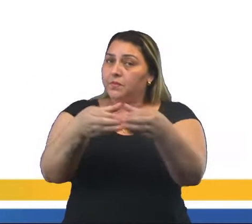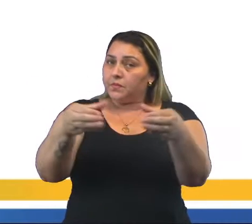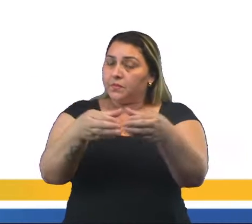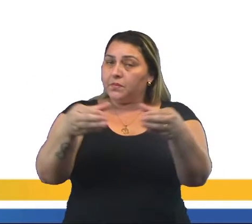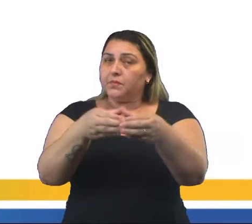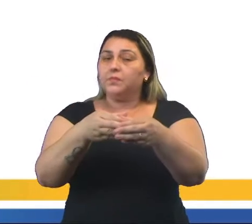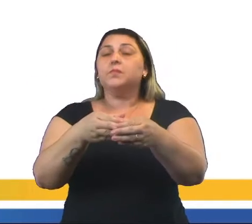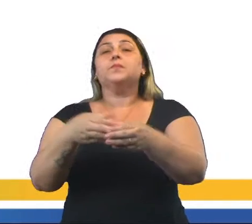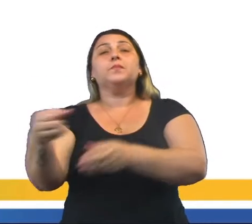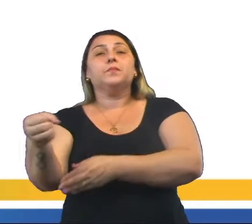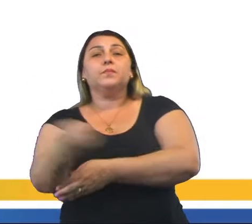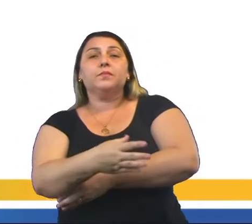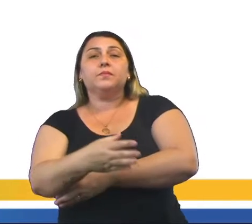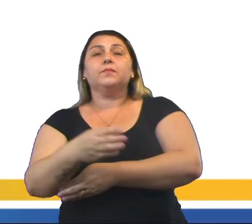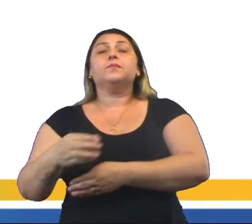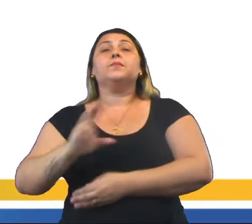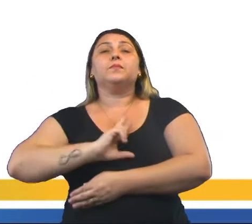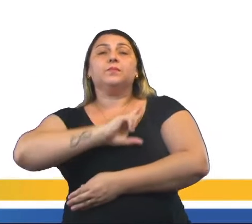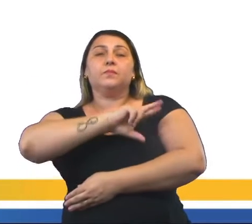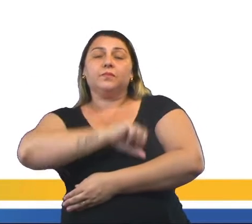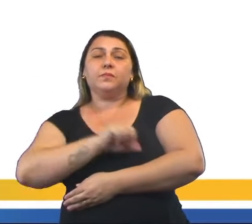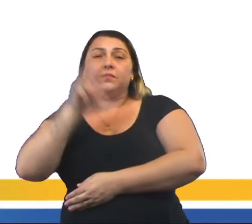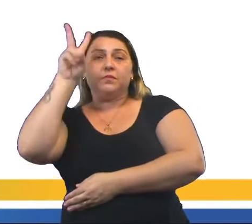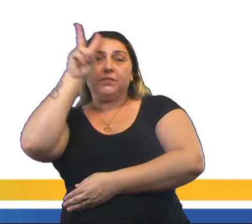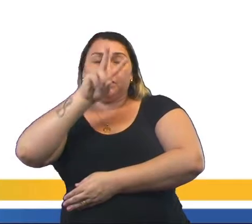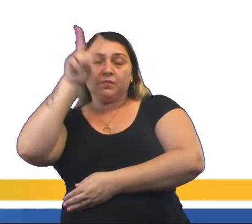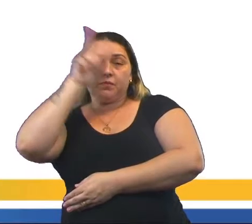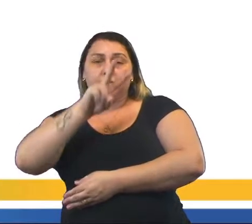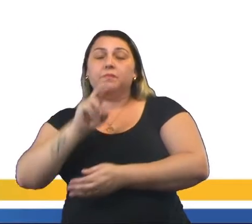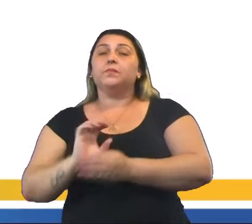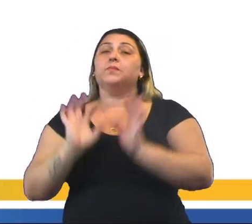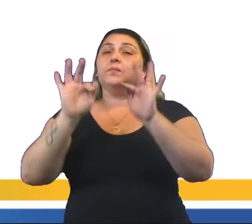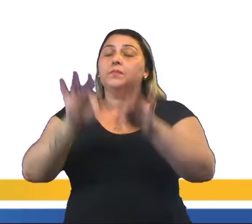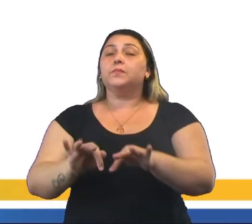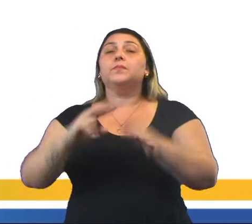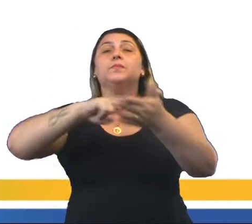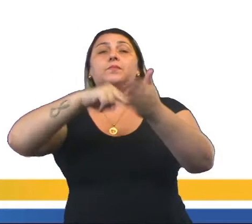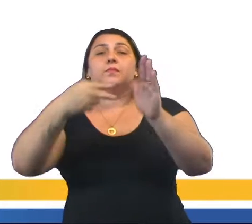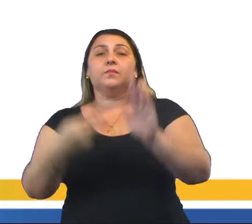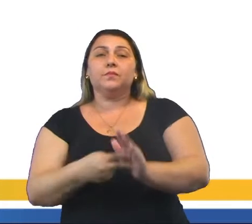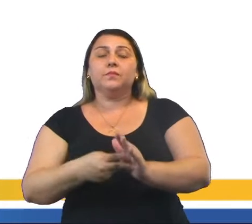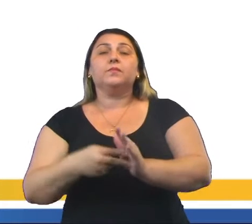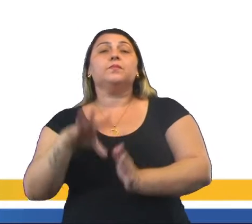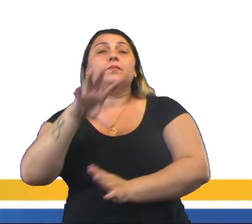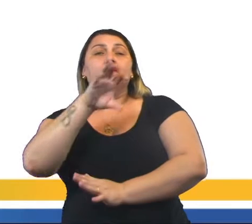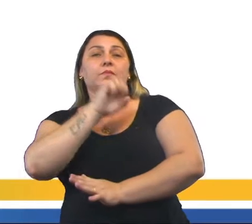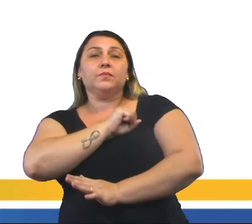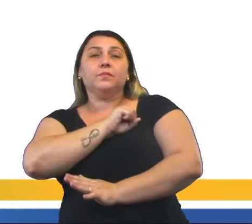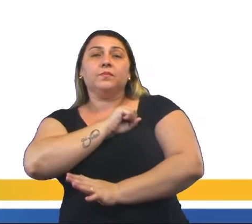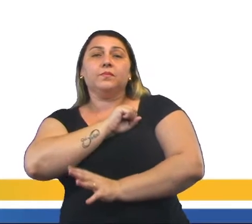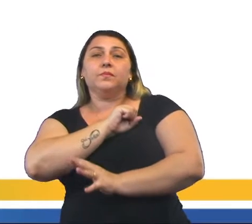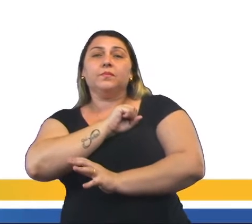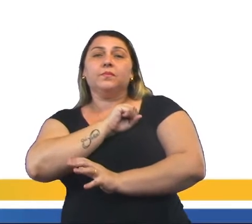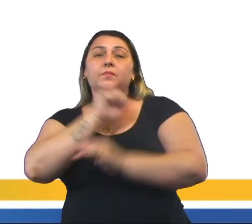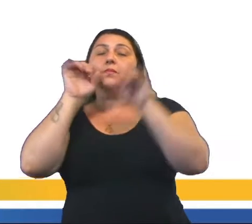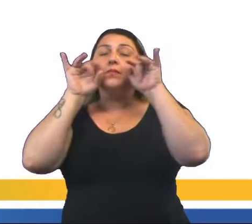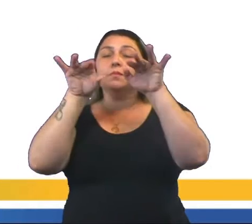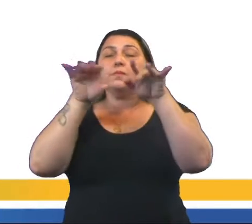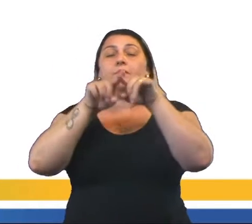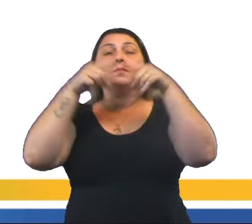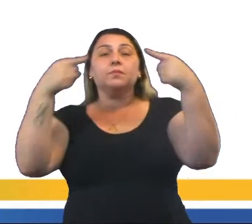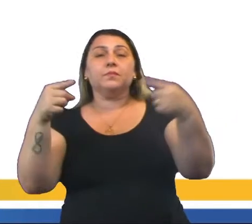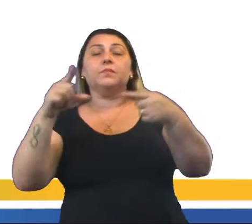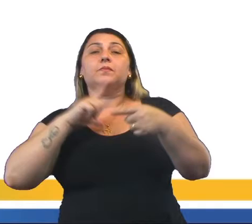ascensão. A escola romântica encerra o nome não apenas no significado de amor e paixão, mas ela vai